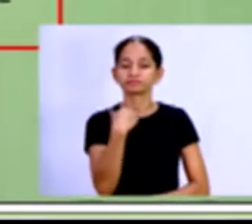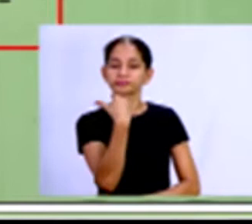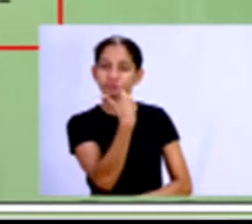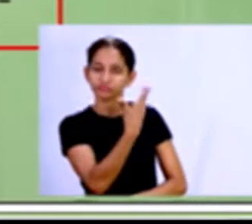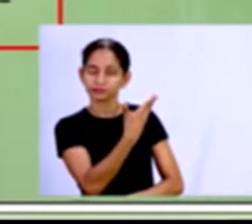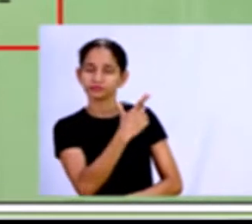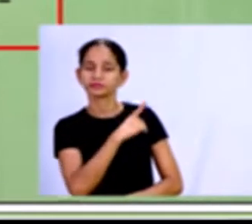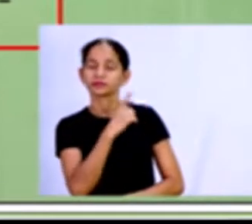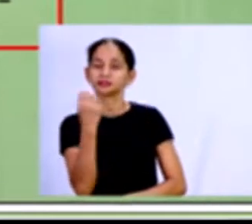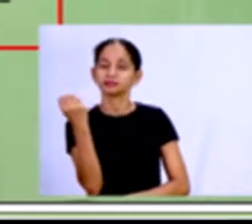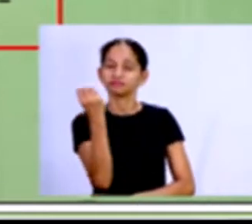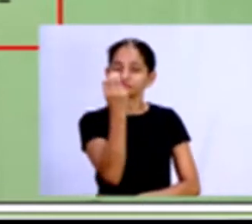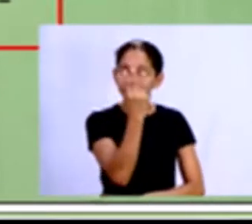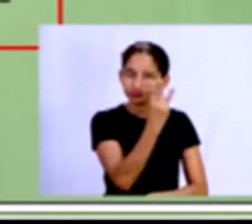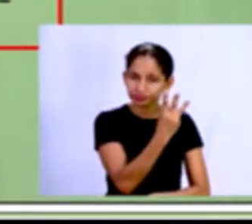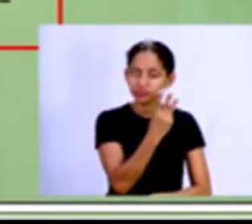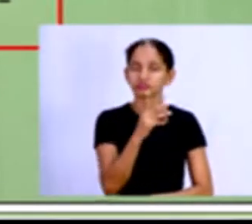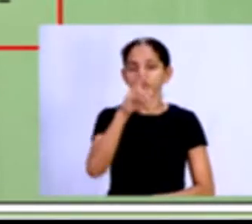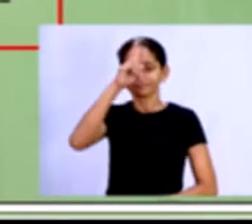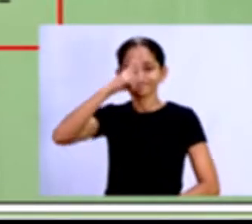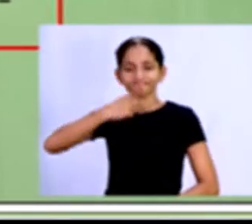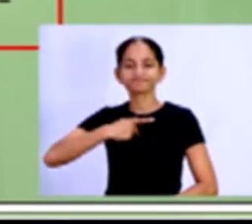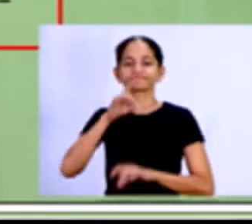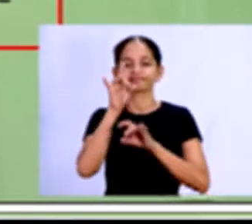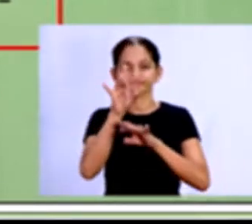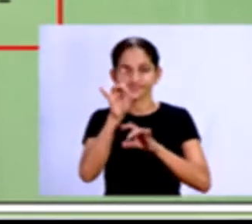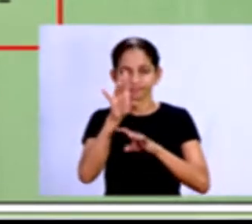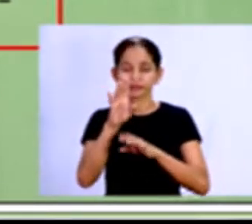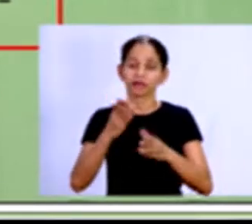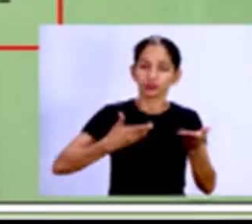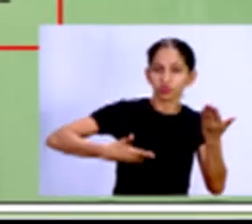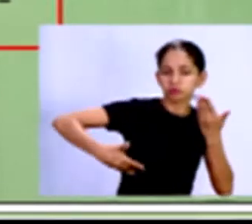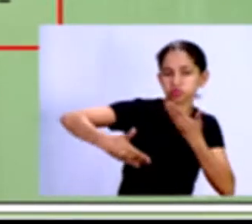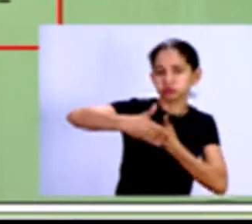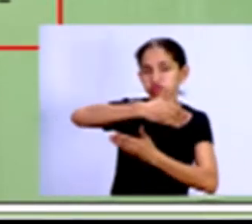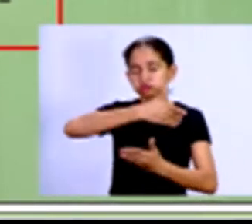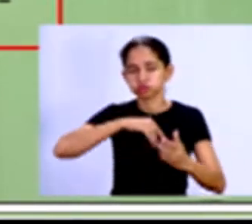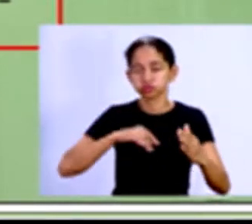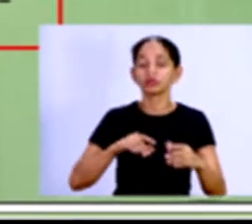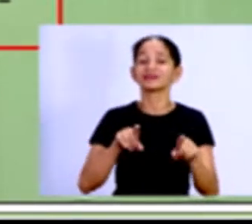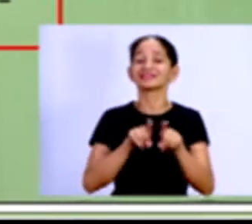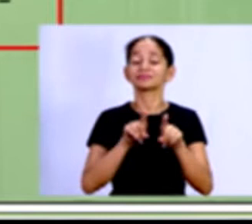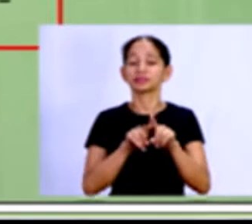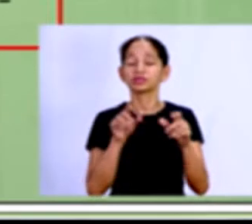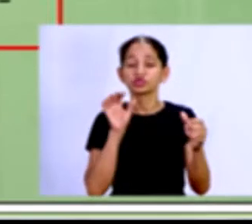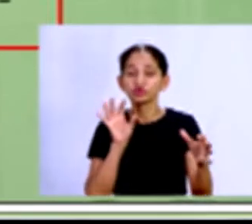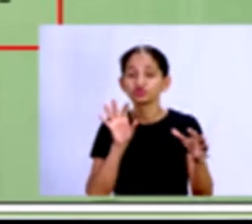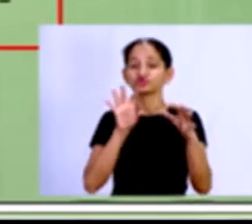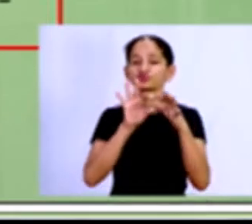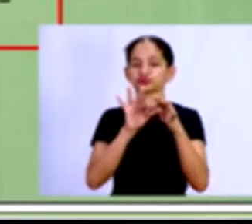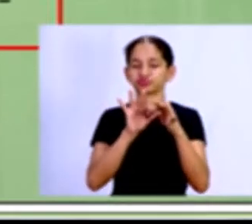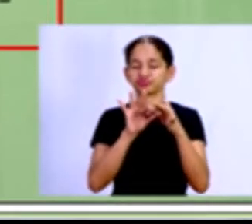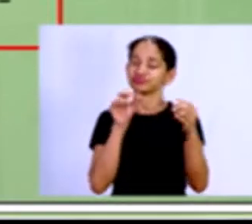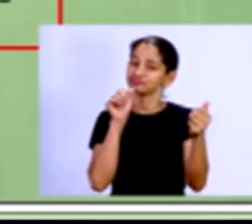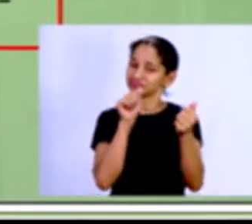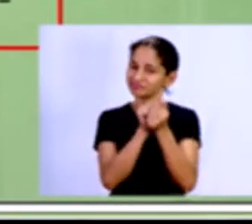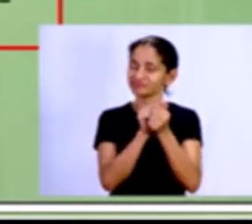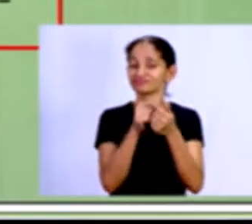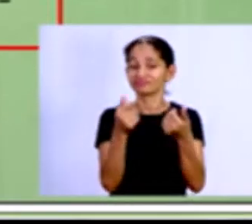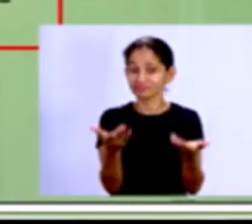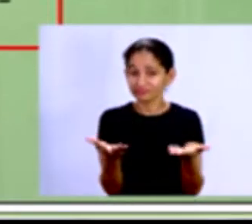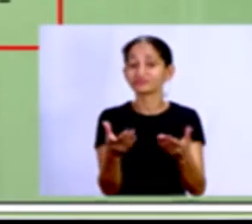olha. Autonomia, cooperação e interação. Eles